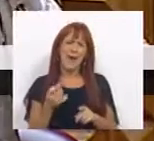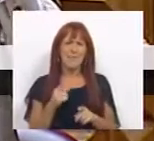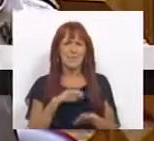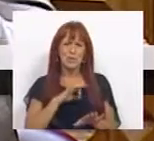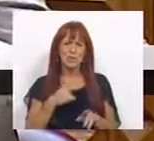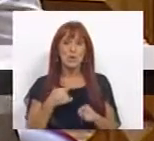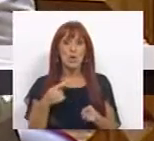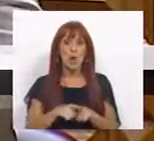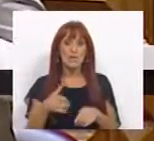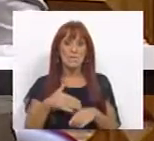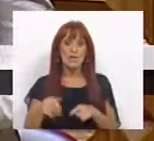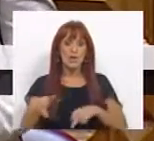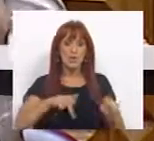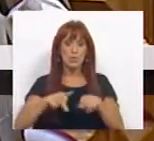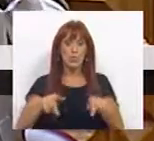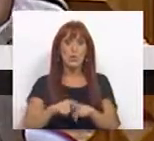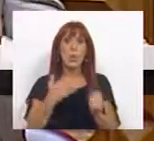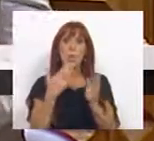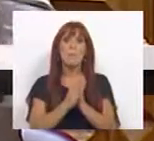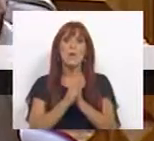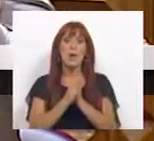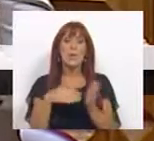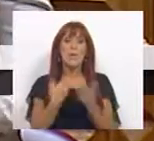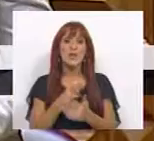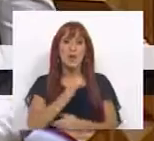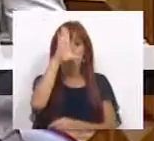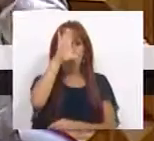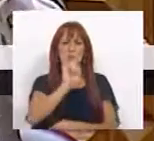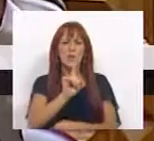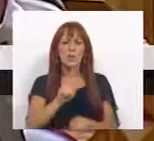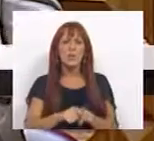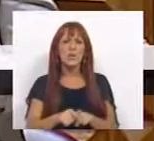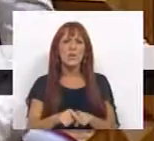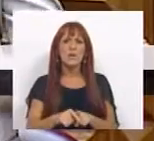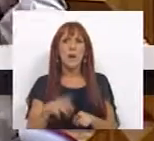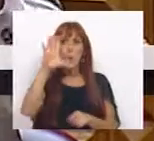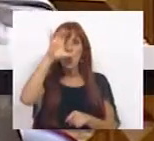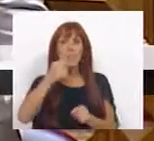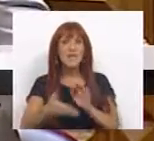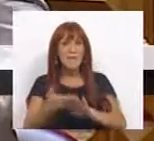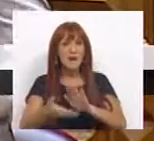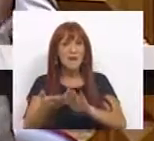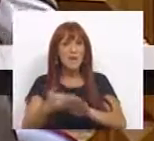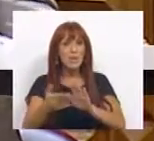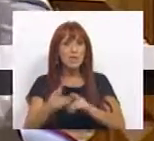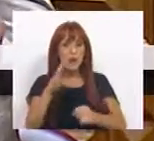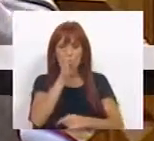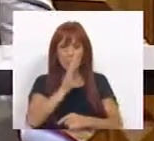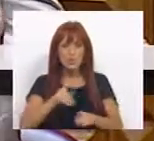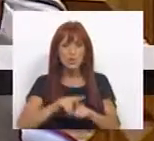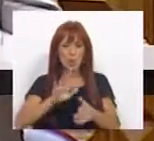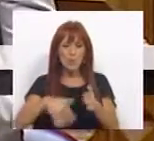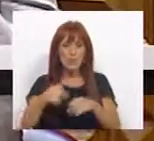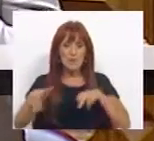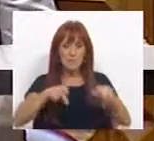terminar. Estamos na Semana da Mobilidade e um apelo que eu queria fazer ao Sr. Primeiro-Ministro era para que o Governo acelere a concretização do